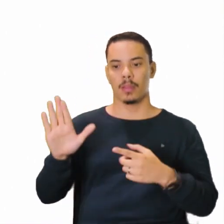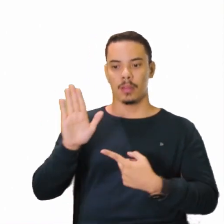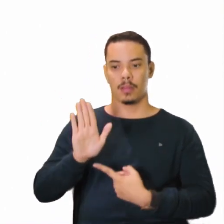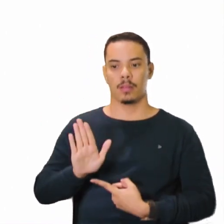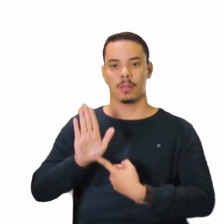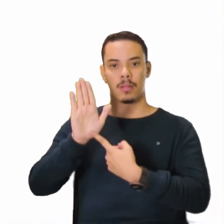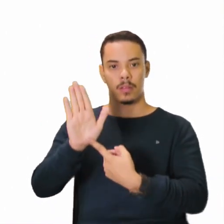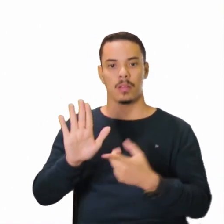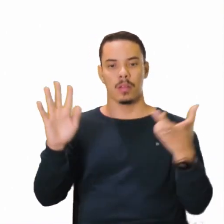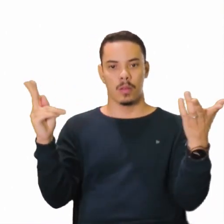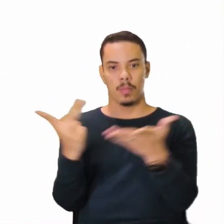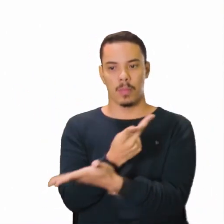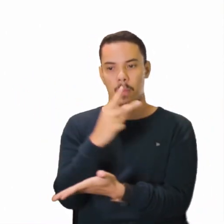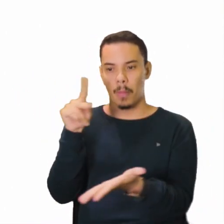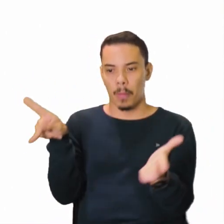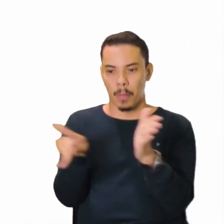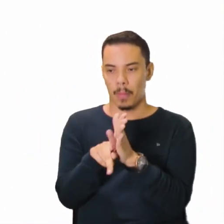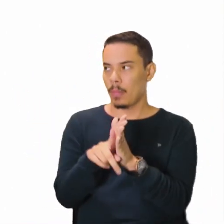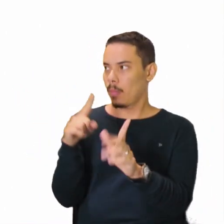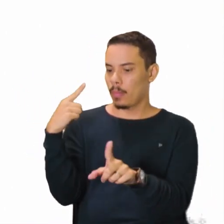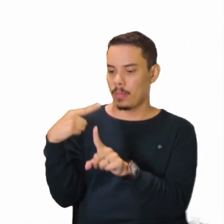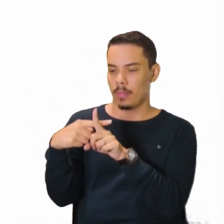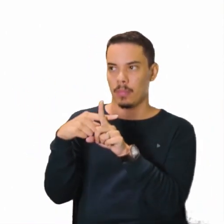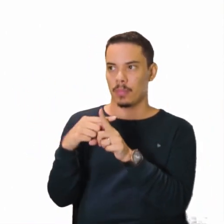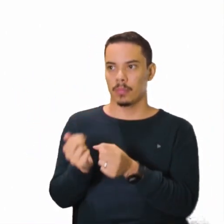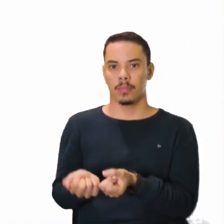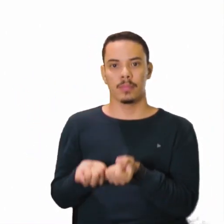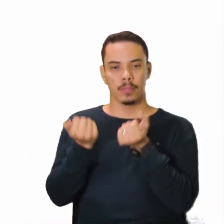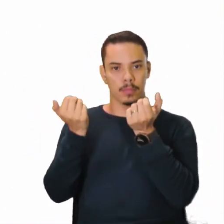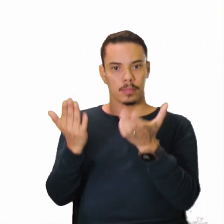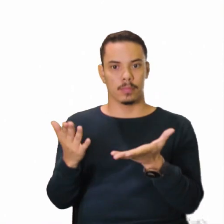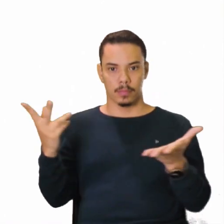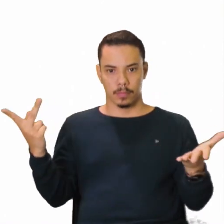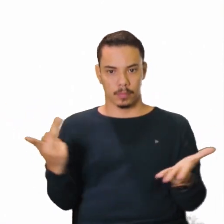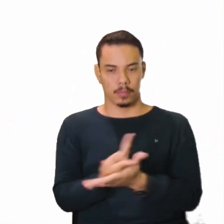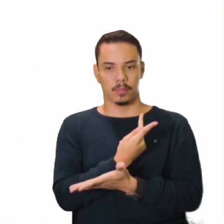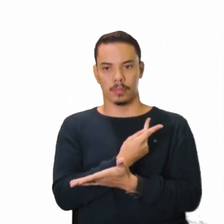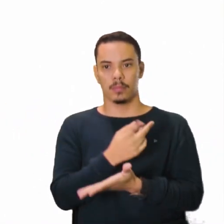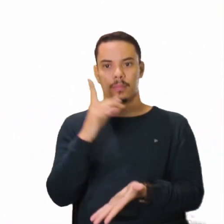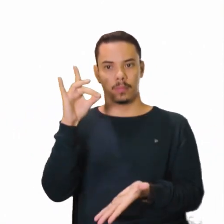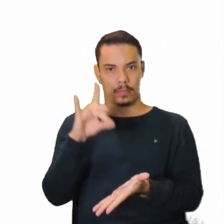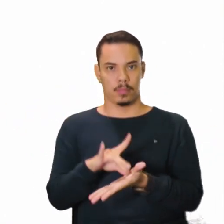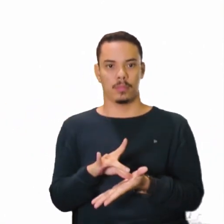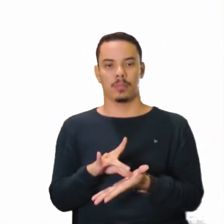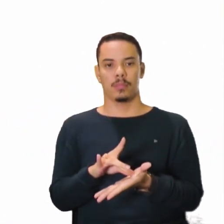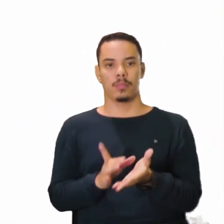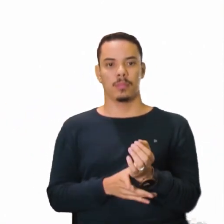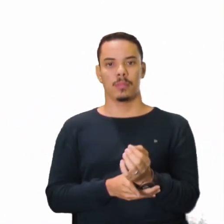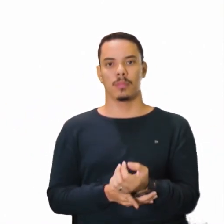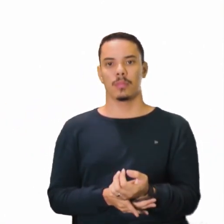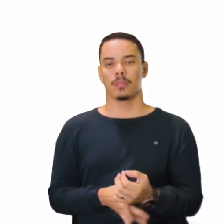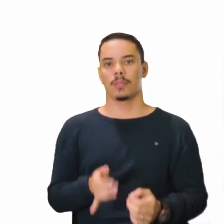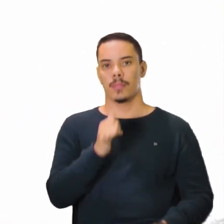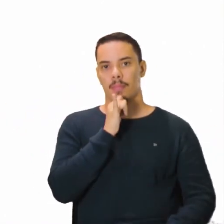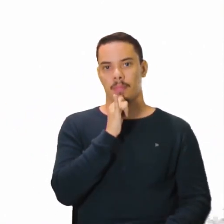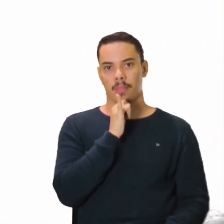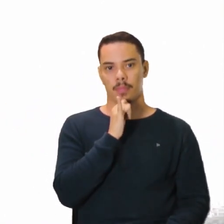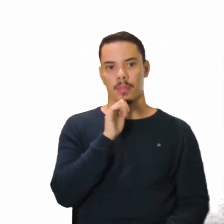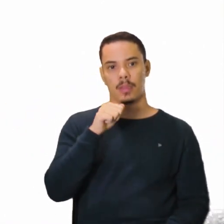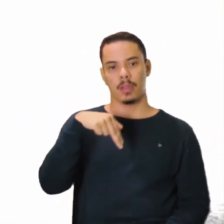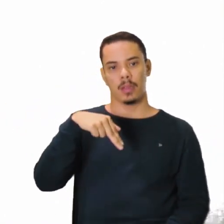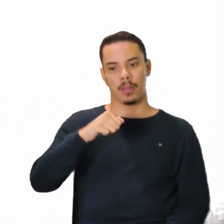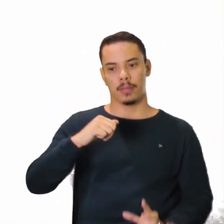fato de maneira positiva. Ele vai apresentar um fato de maneira real. Por exemplo,